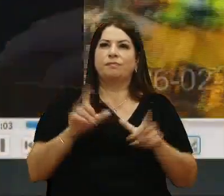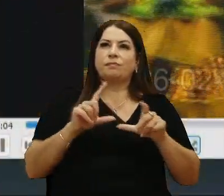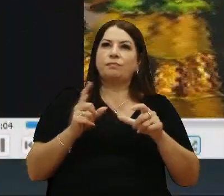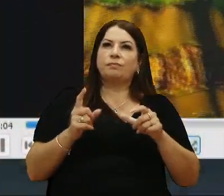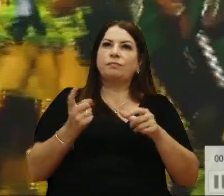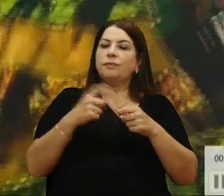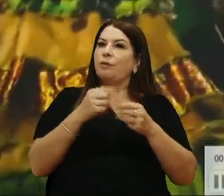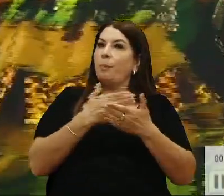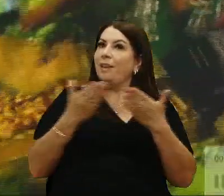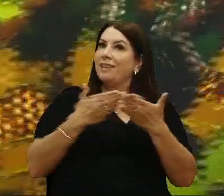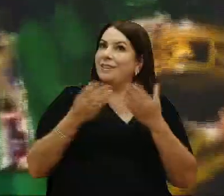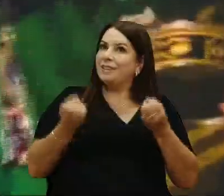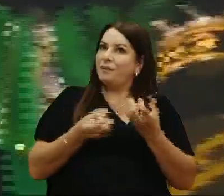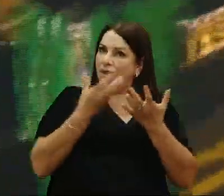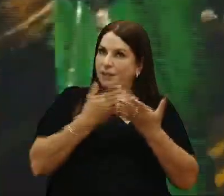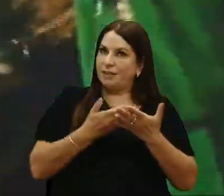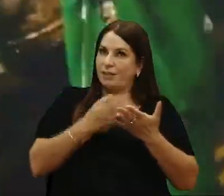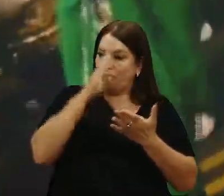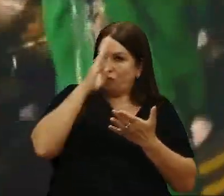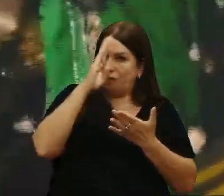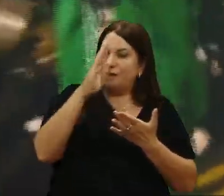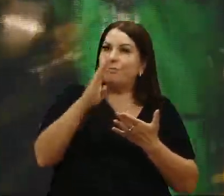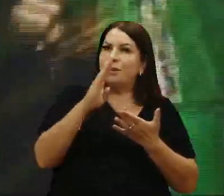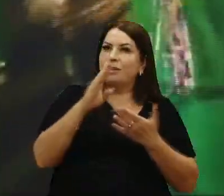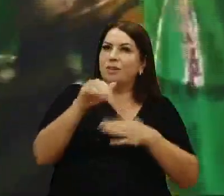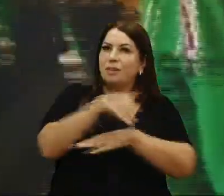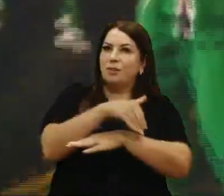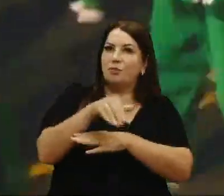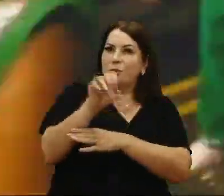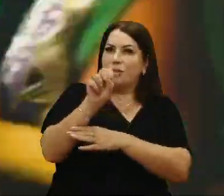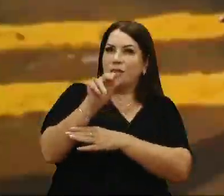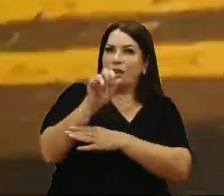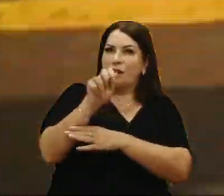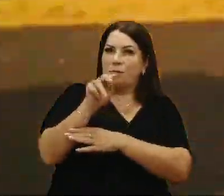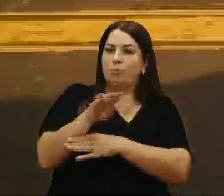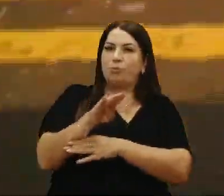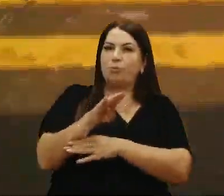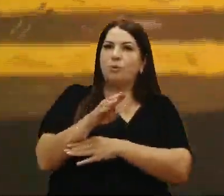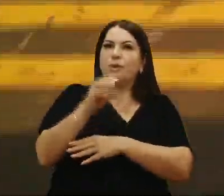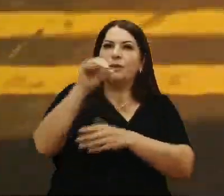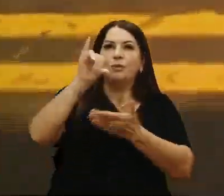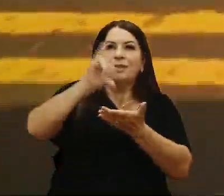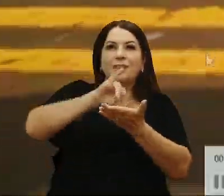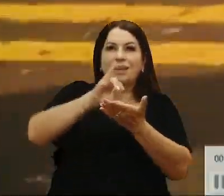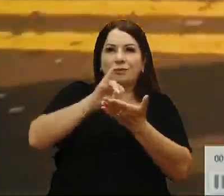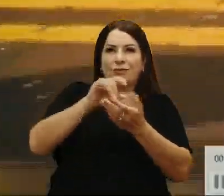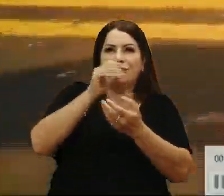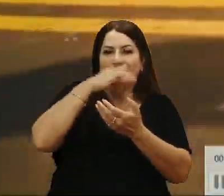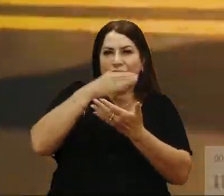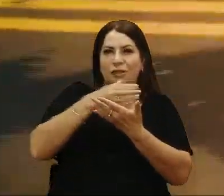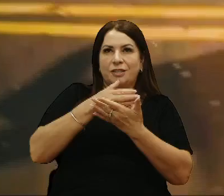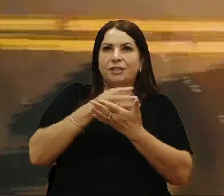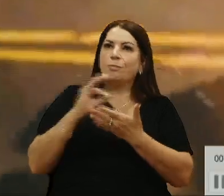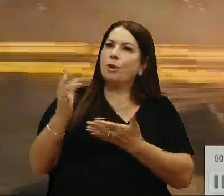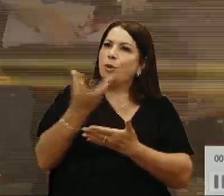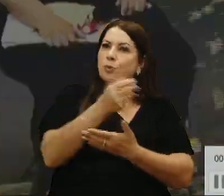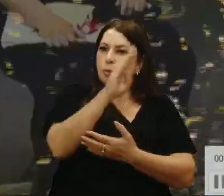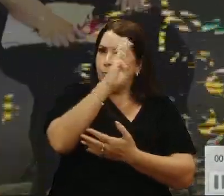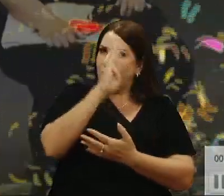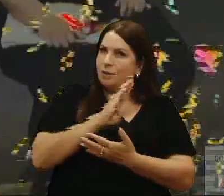vai perder essa festa. Diretamente da Rua Sinimbu, no coração de Caxias do Sul, para todo o